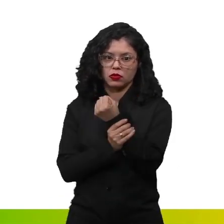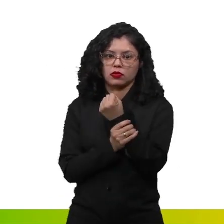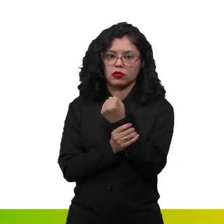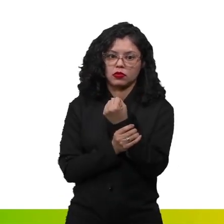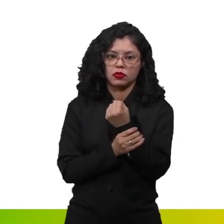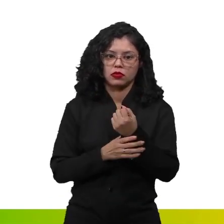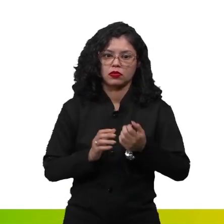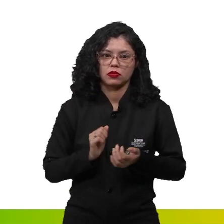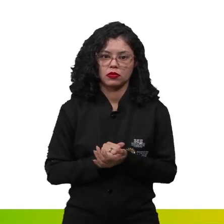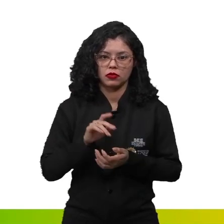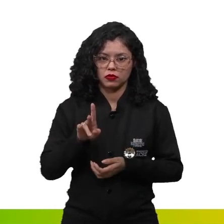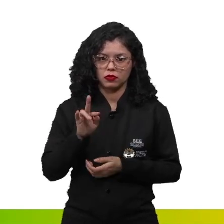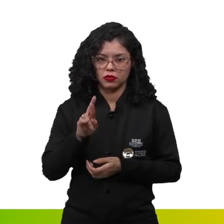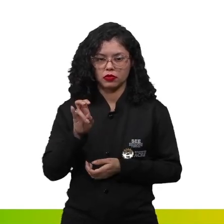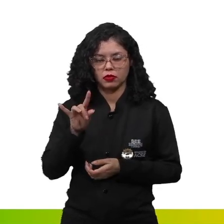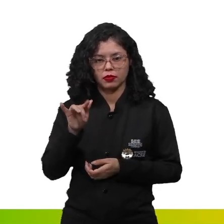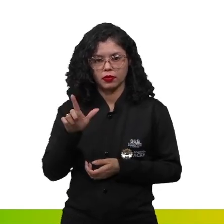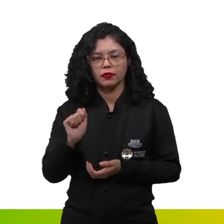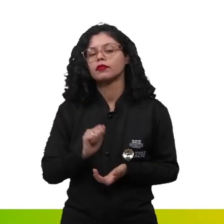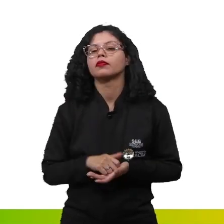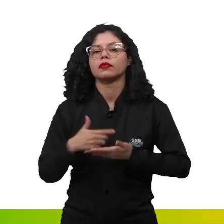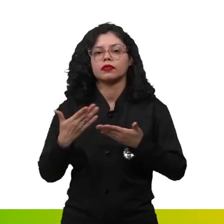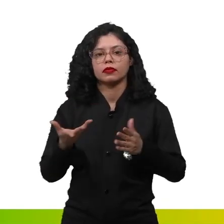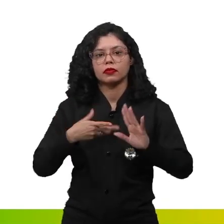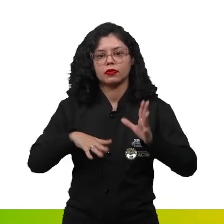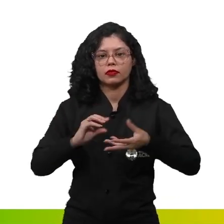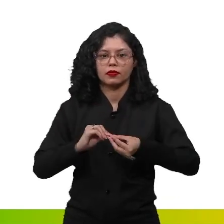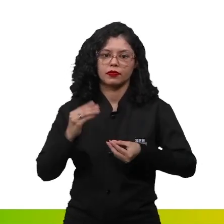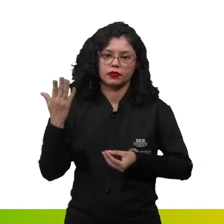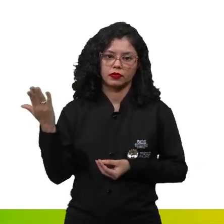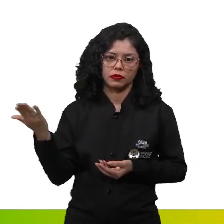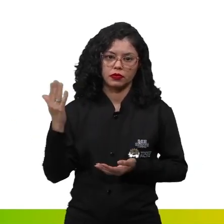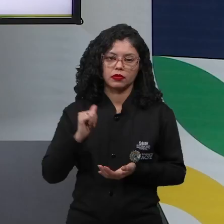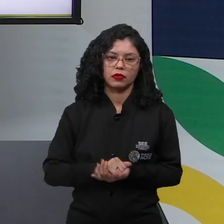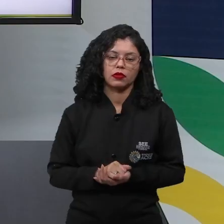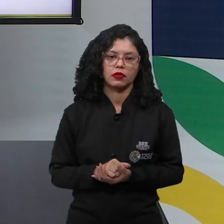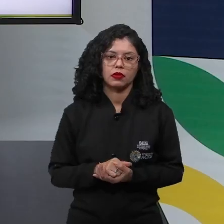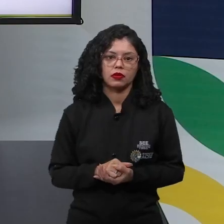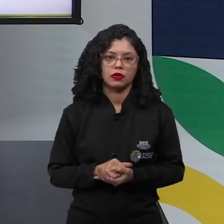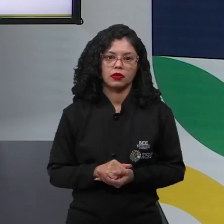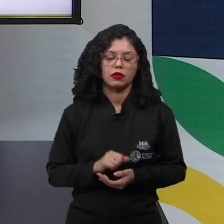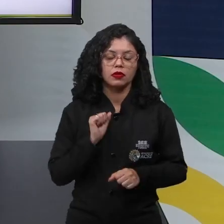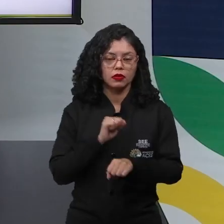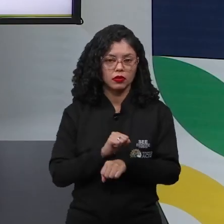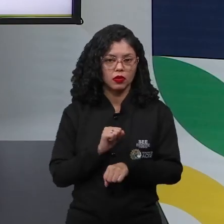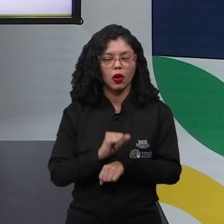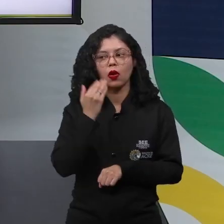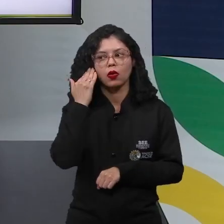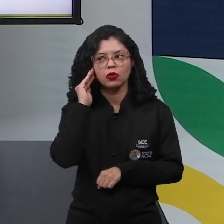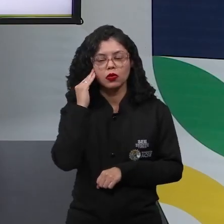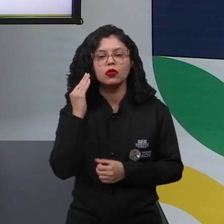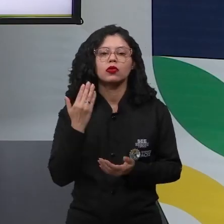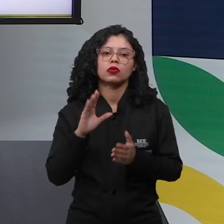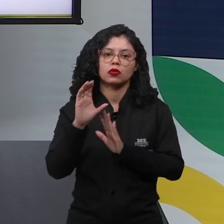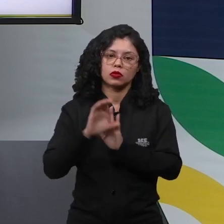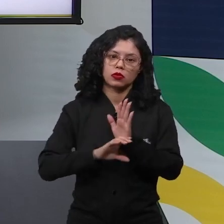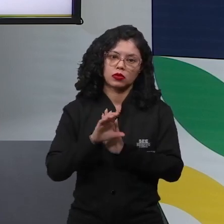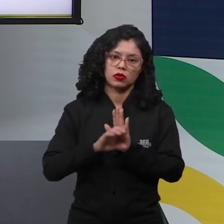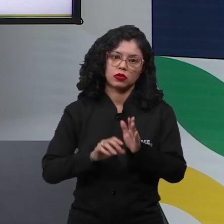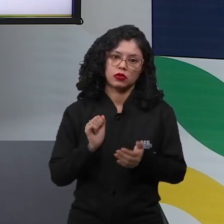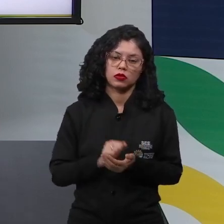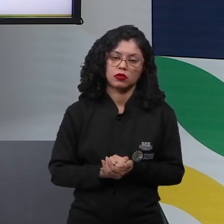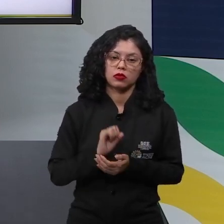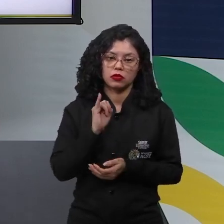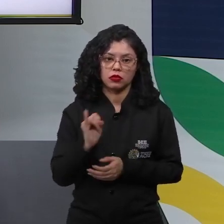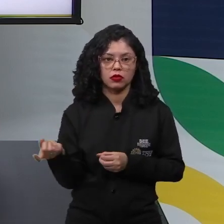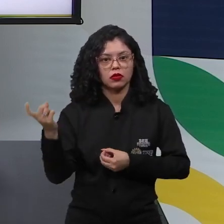coluna vertebral, tá? Então, em resumo, foi isso. Espero que você tenha entendido esse conteúdo.